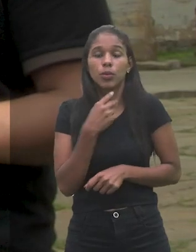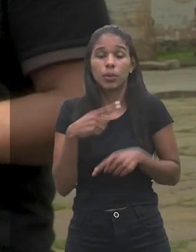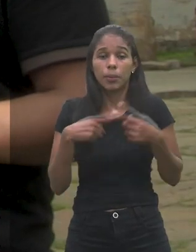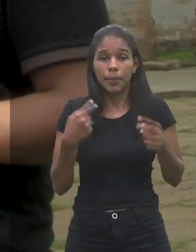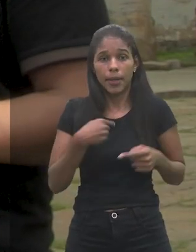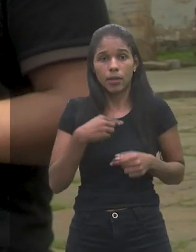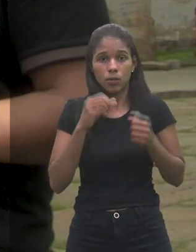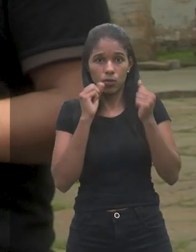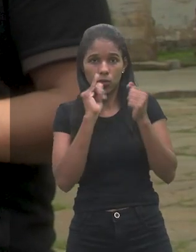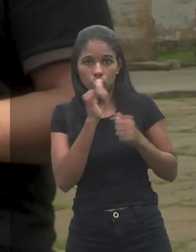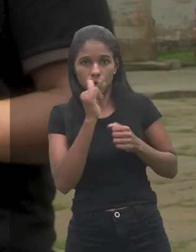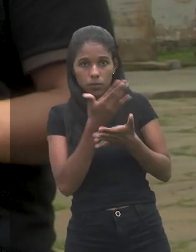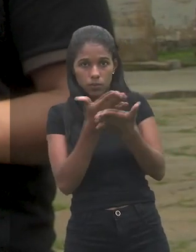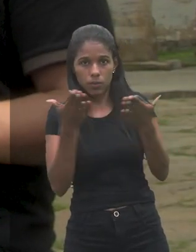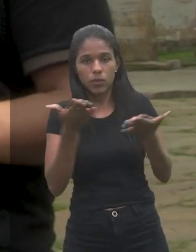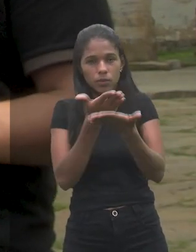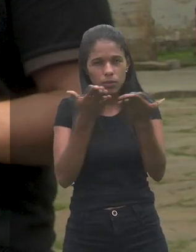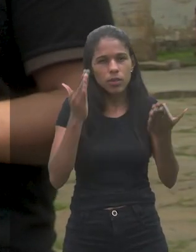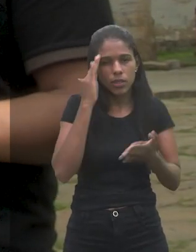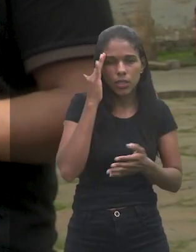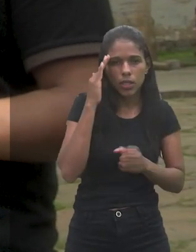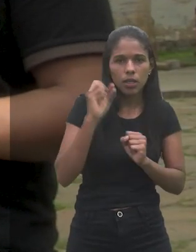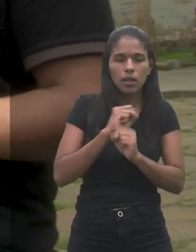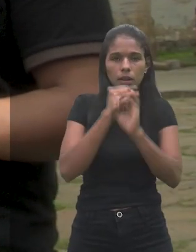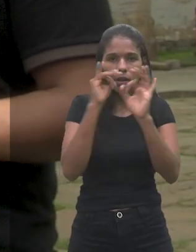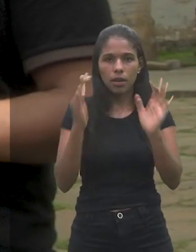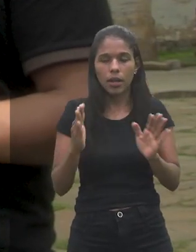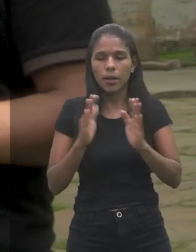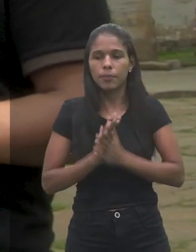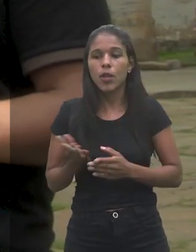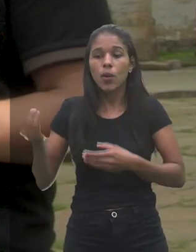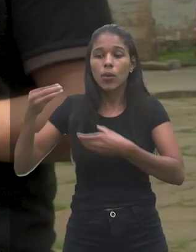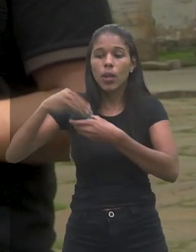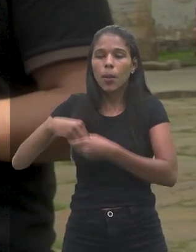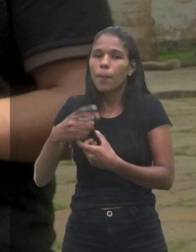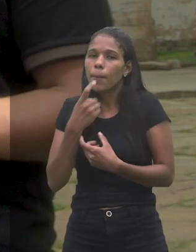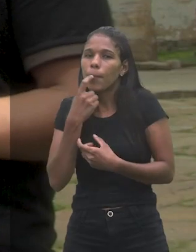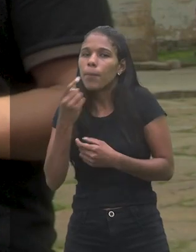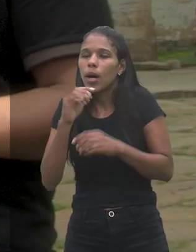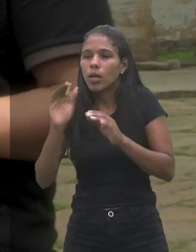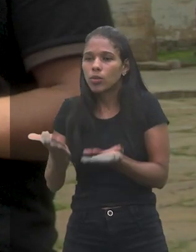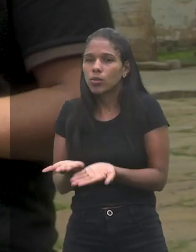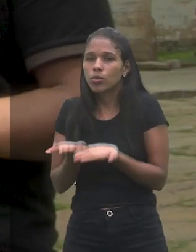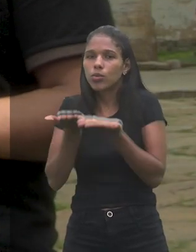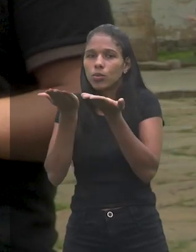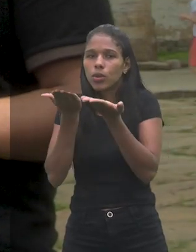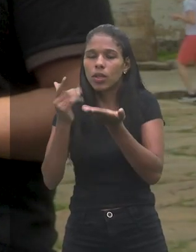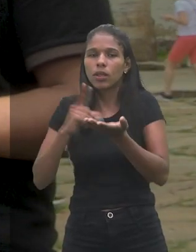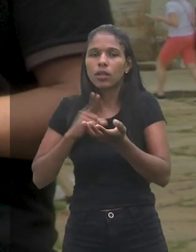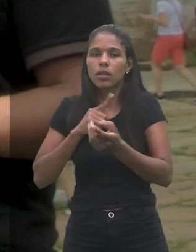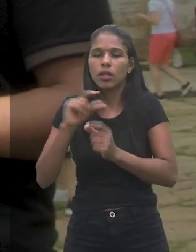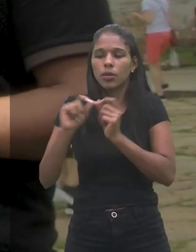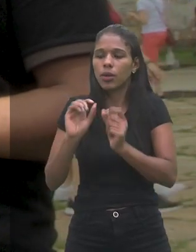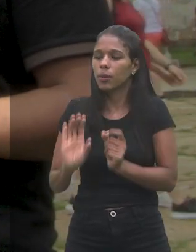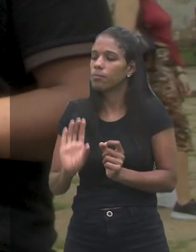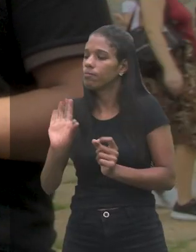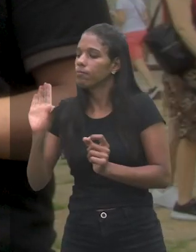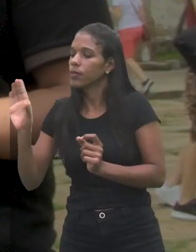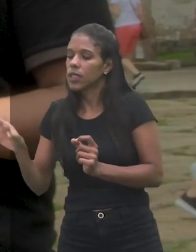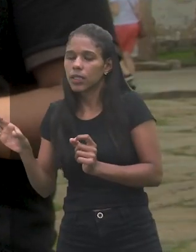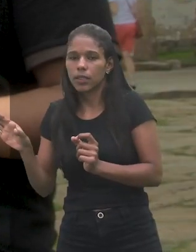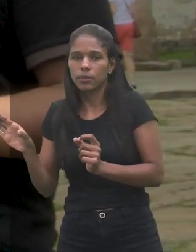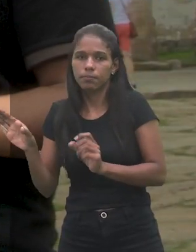ele um tema do João sendo atirado ao mar. Bom, Minas não é cercado por mar. Olha a situação. Como que ia fazer a